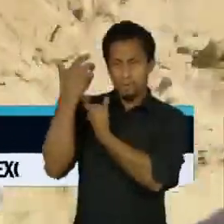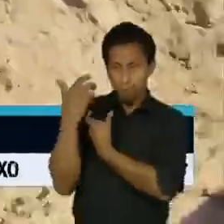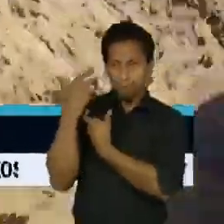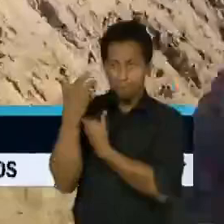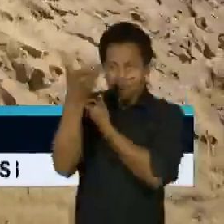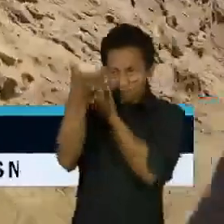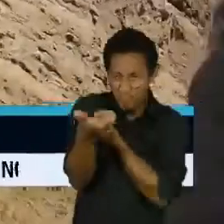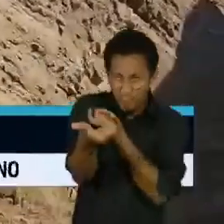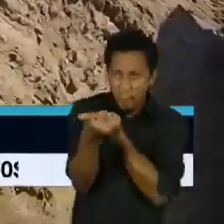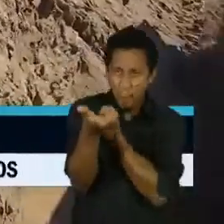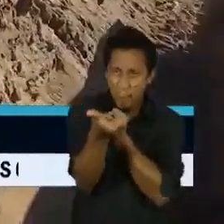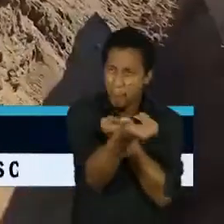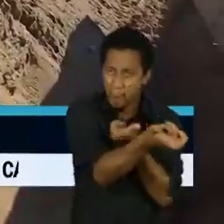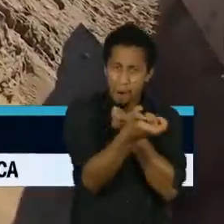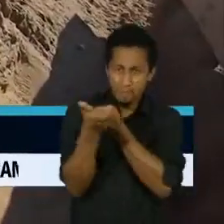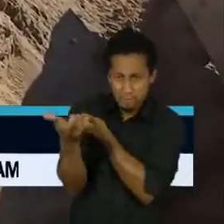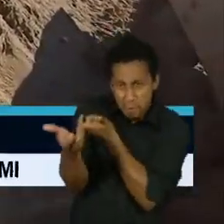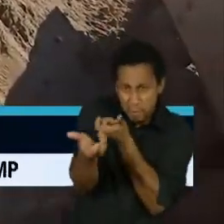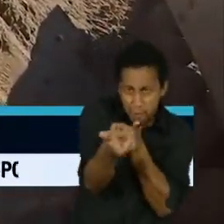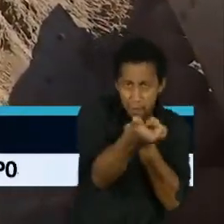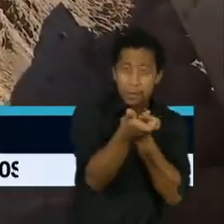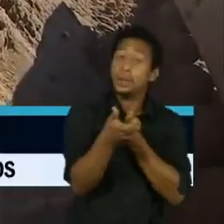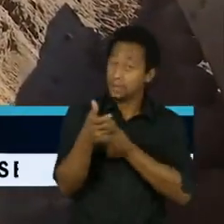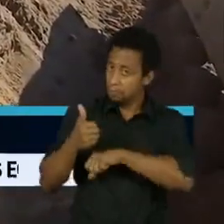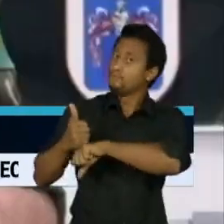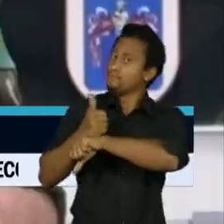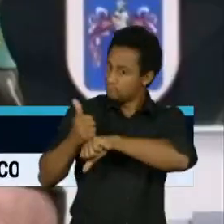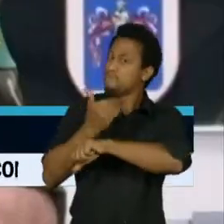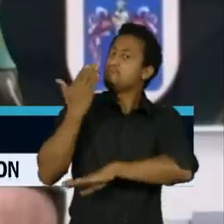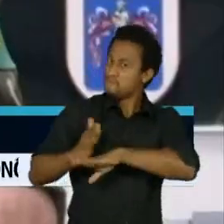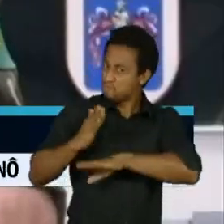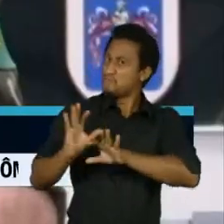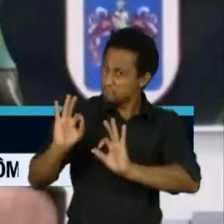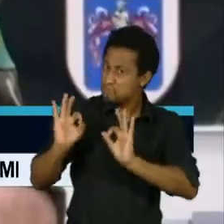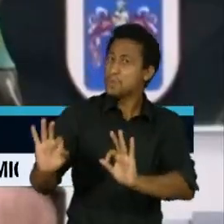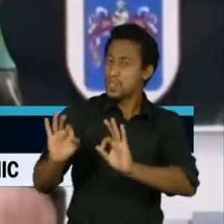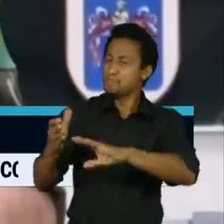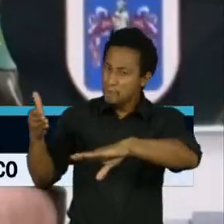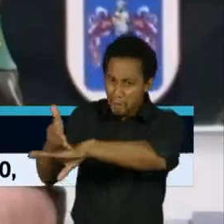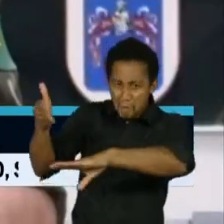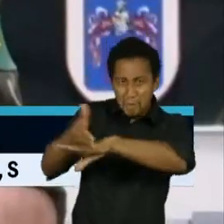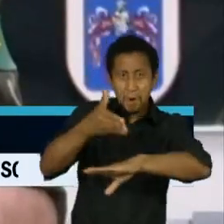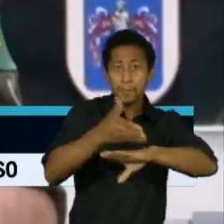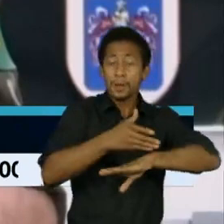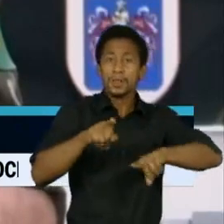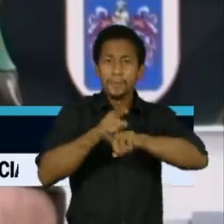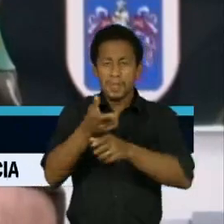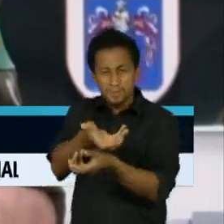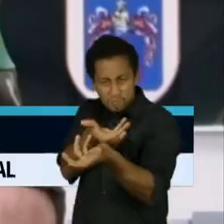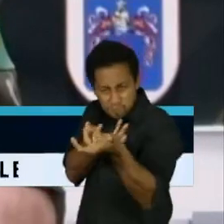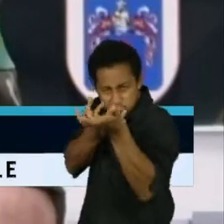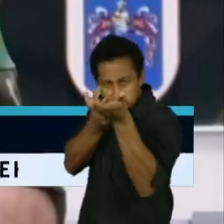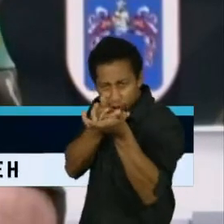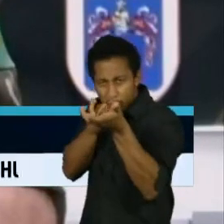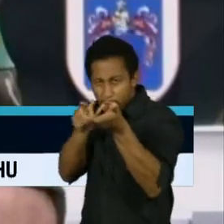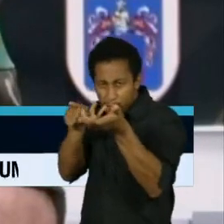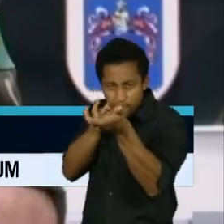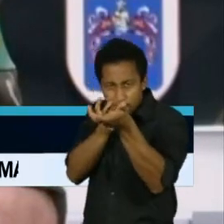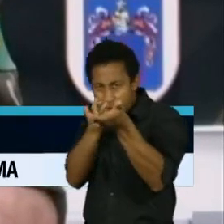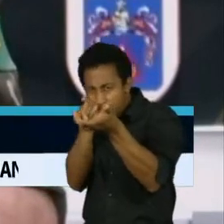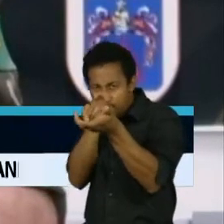dentro da doutrina dela, tem uma prioridade na operação e um alcance muito grande, tanto por